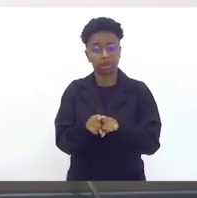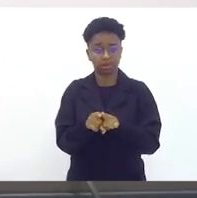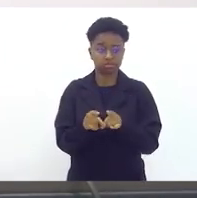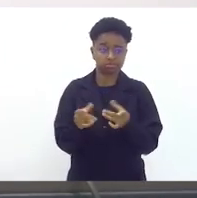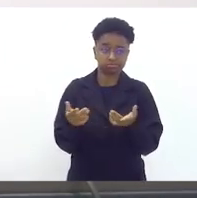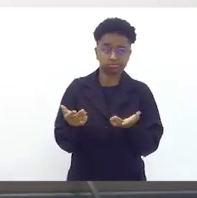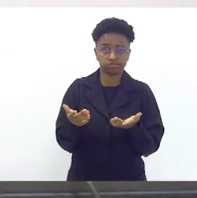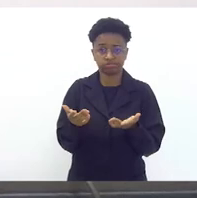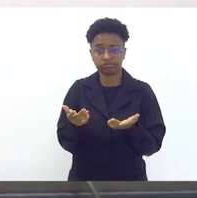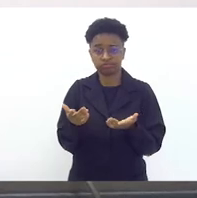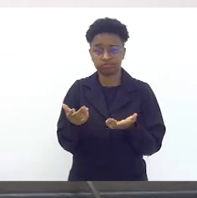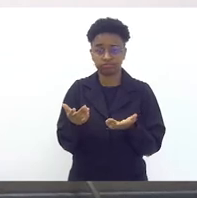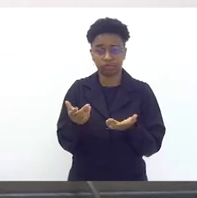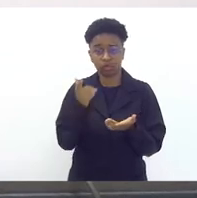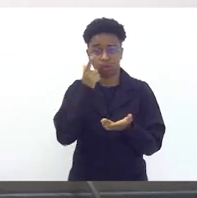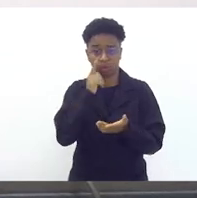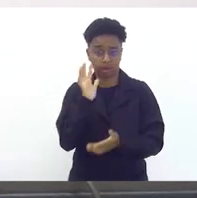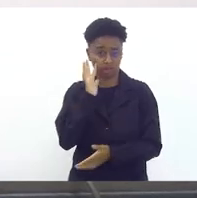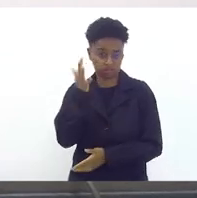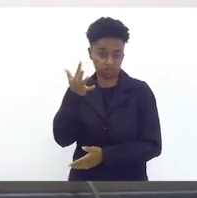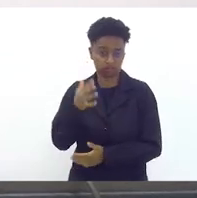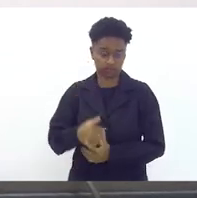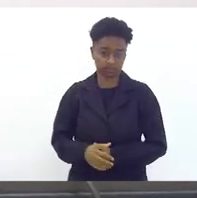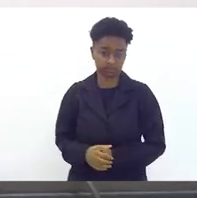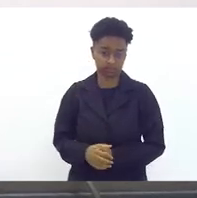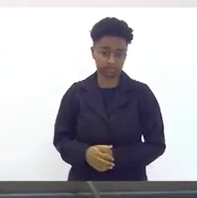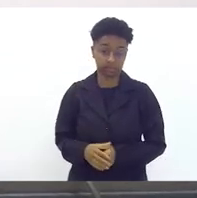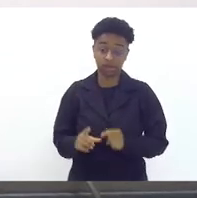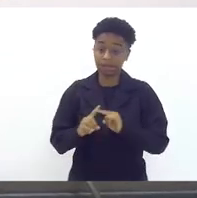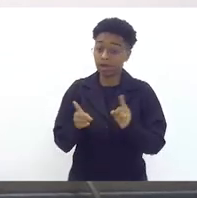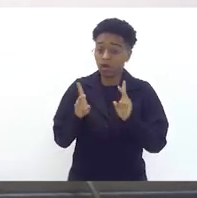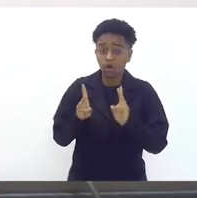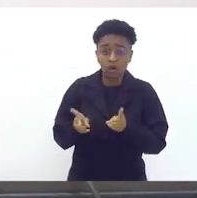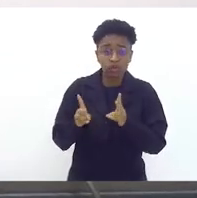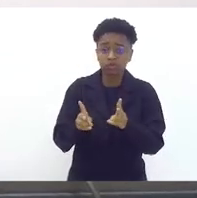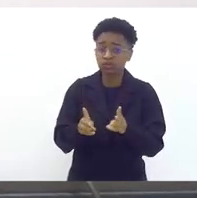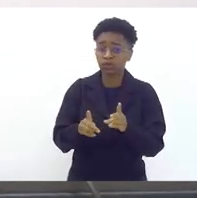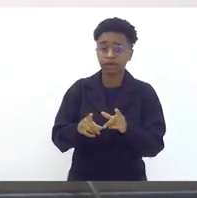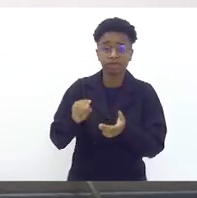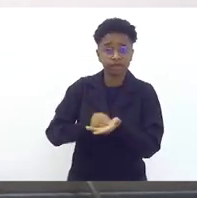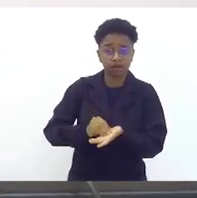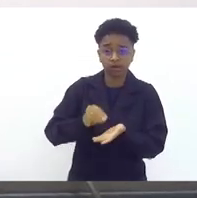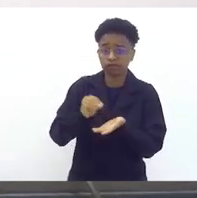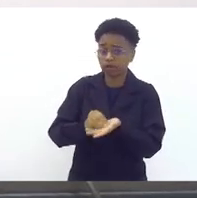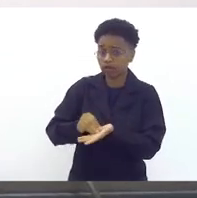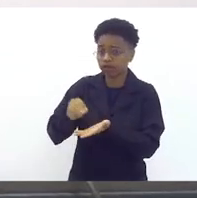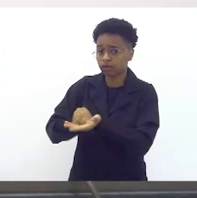iria se resolver. E continua cheio de pendência.